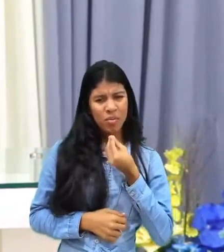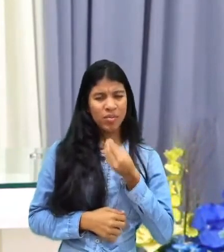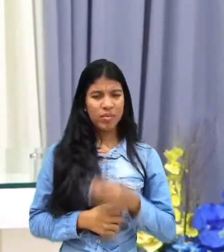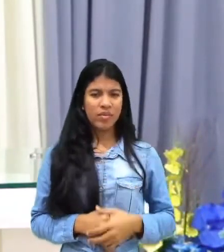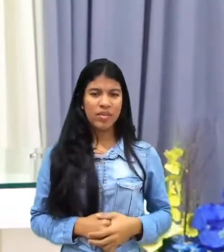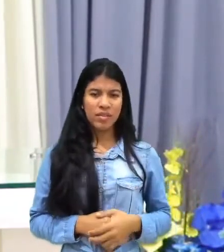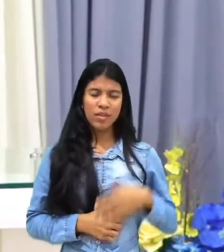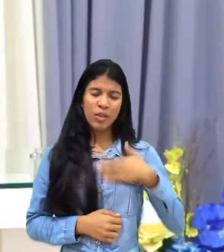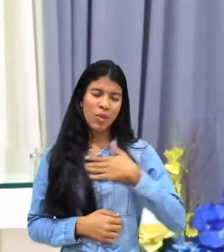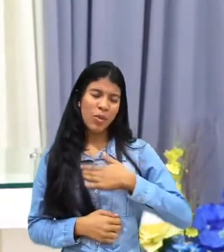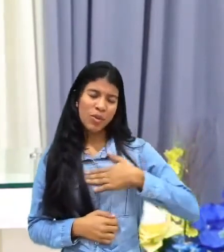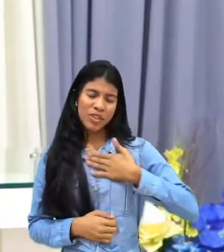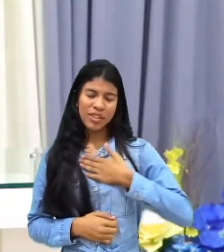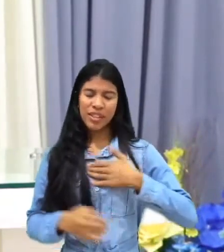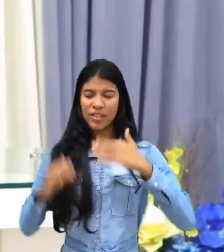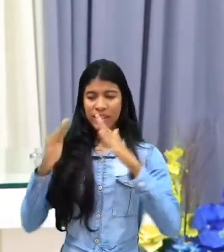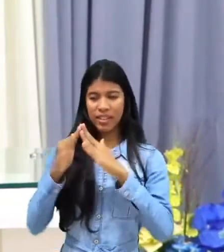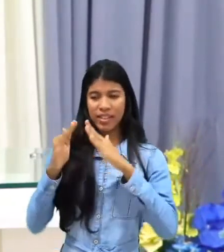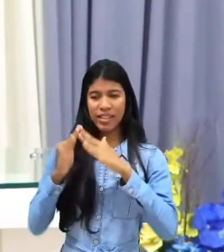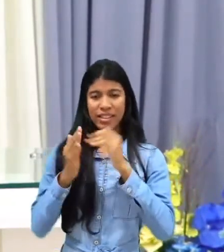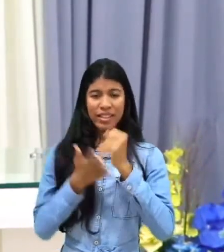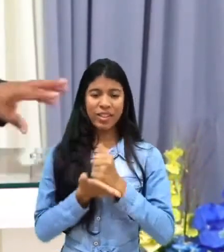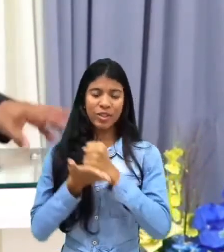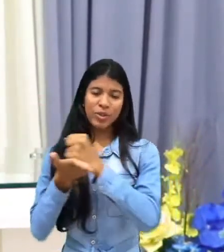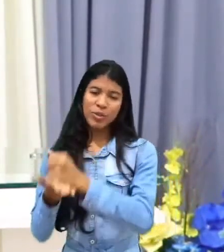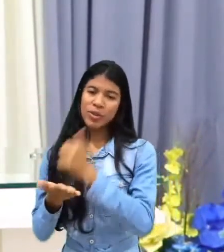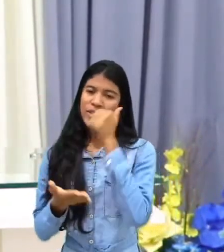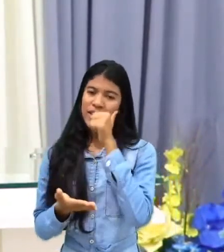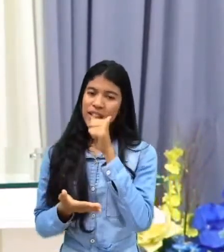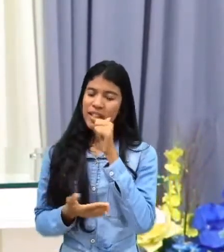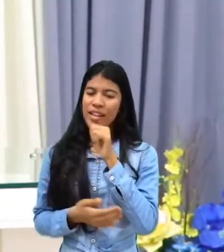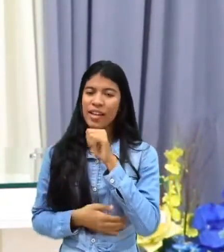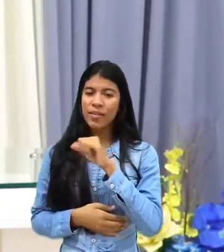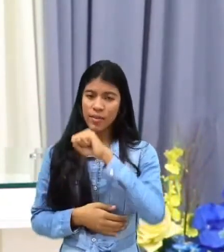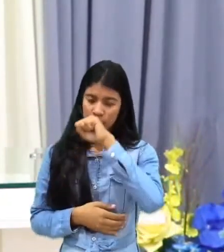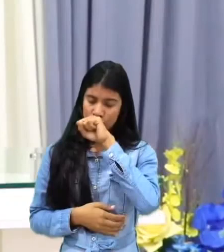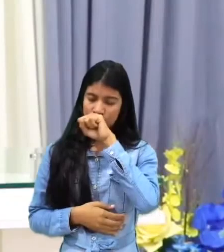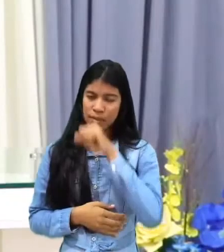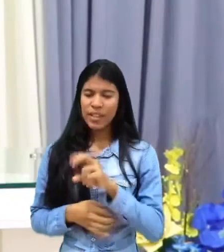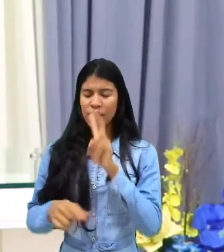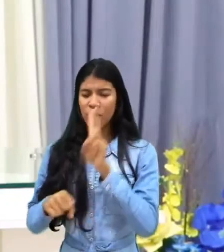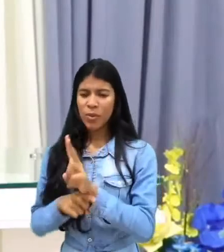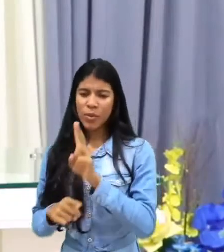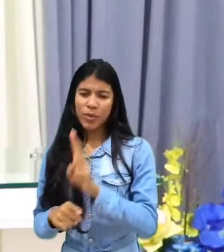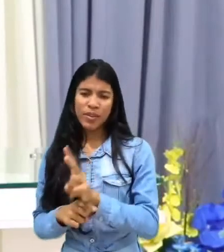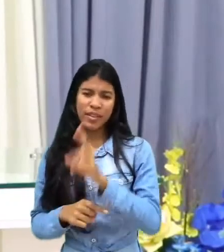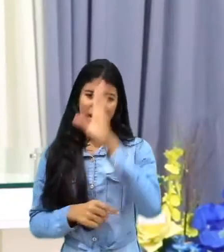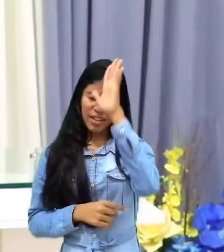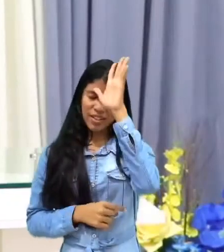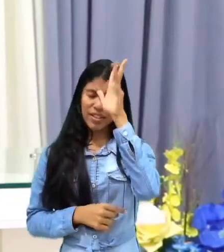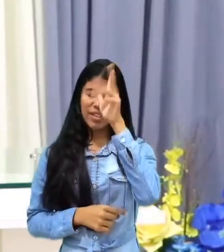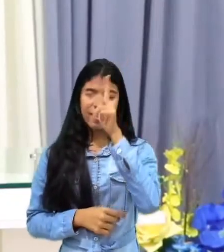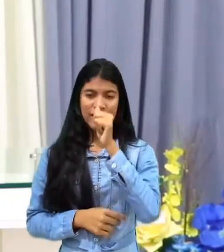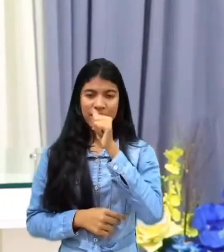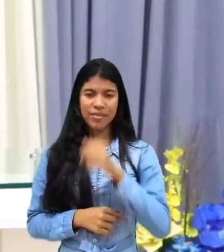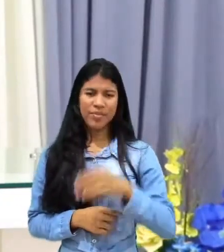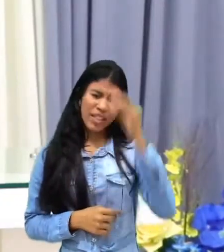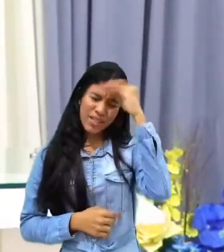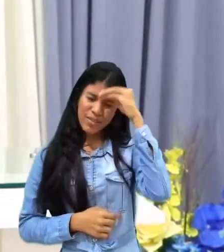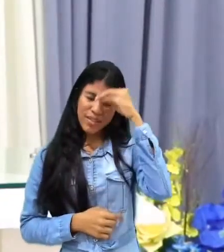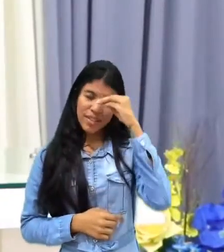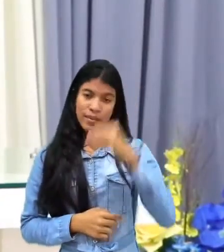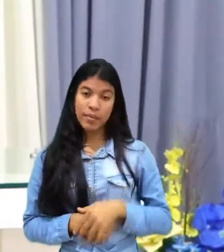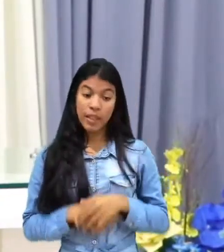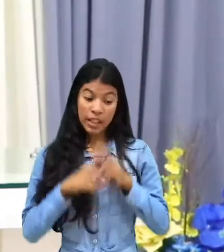fogo em casa, ajudava a mãe a lavar panela, né, cuidava de galinha, aquele cabrinha fraco. A diferença